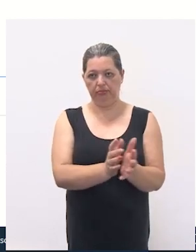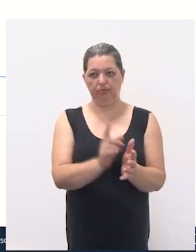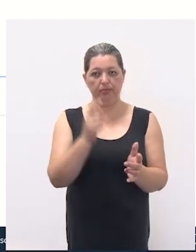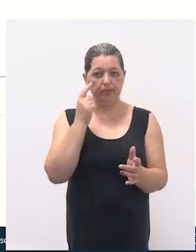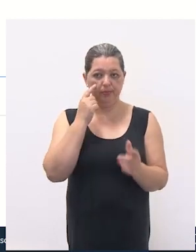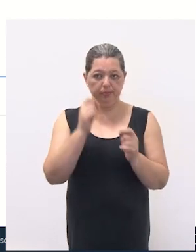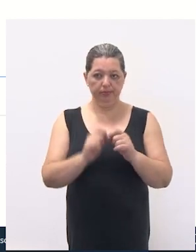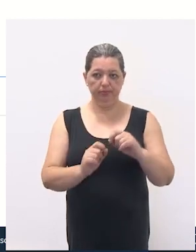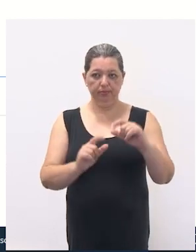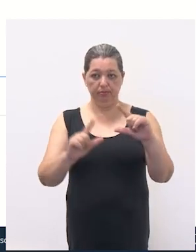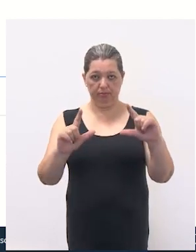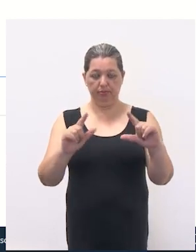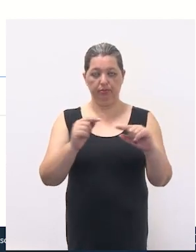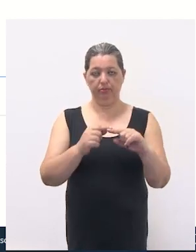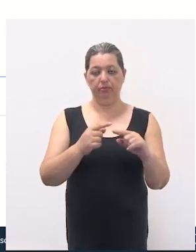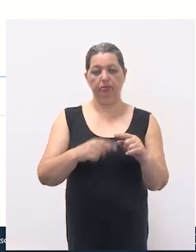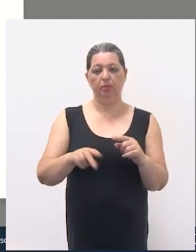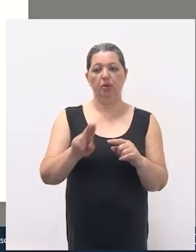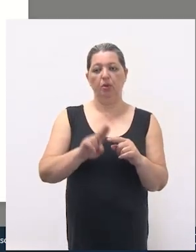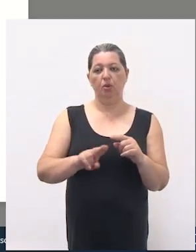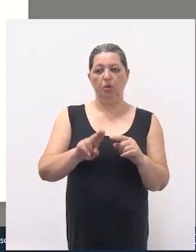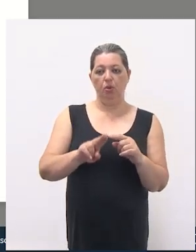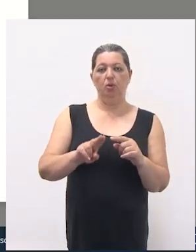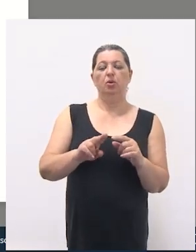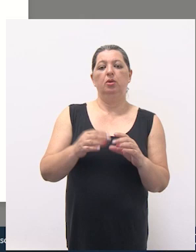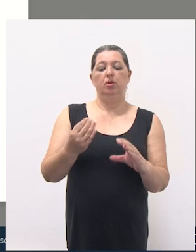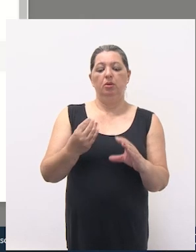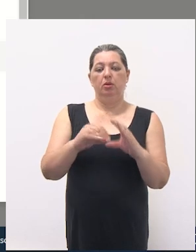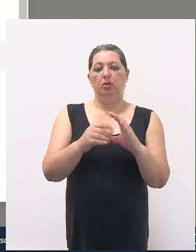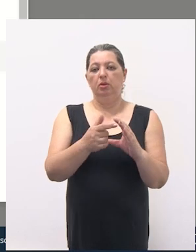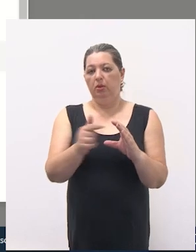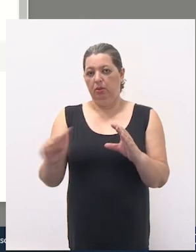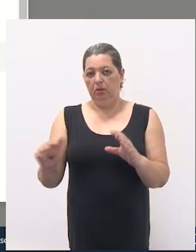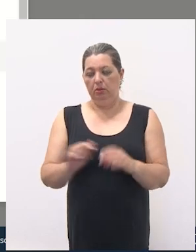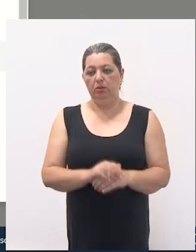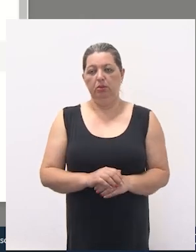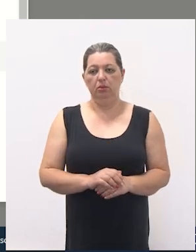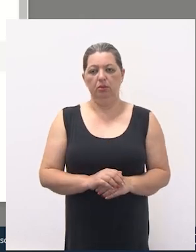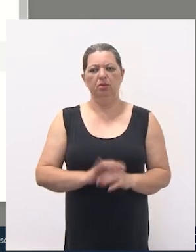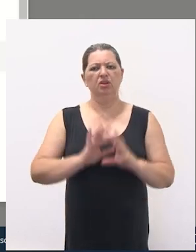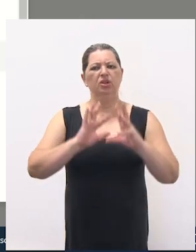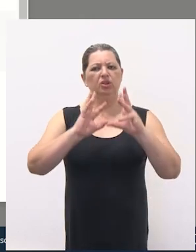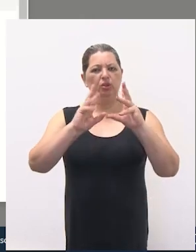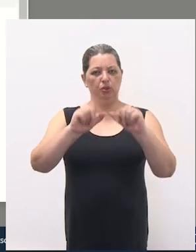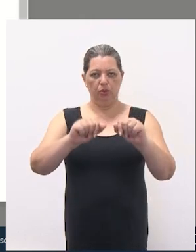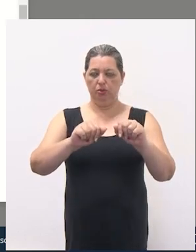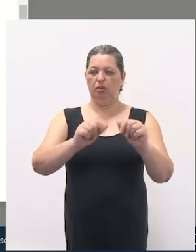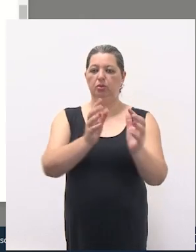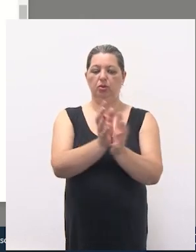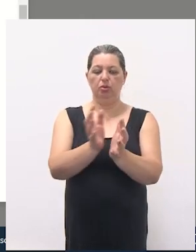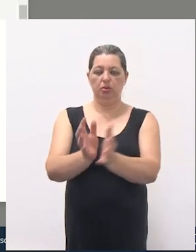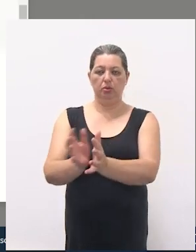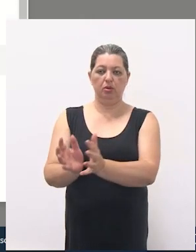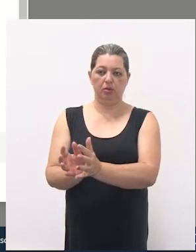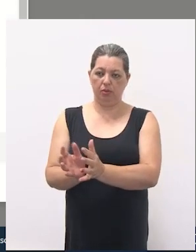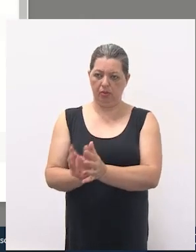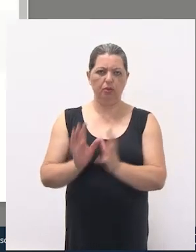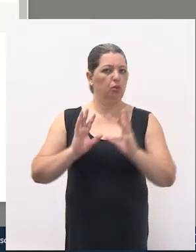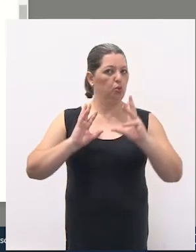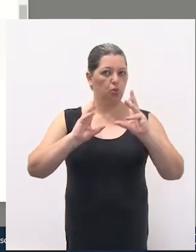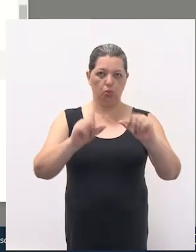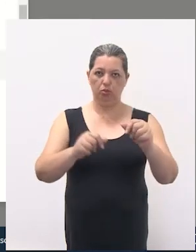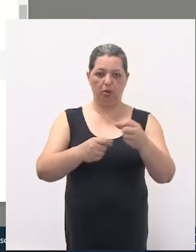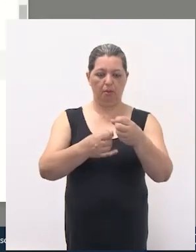aqui, reutilização de postagens. Vai aparecer todas as minhas turmas, tá vendo? Apareceu